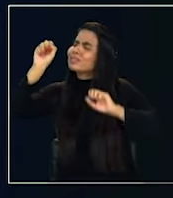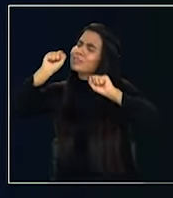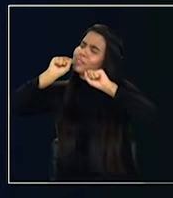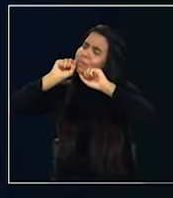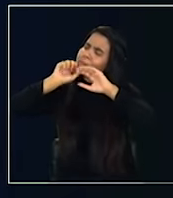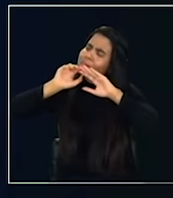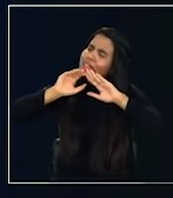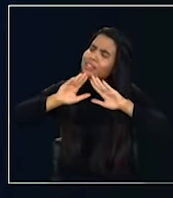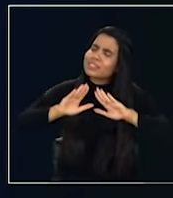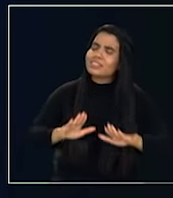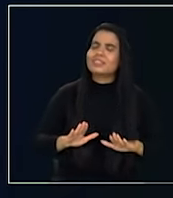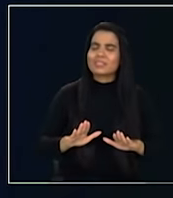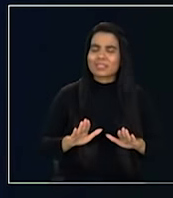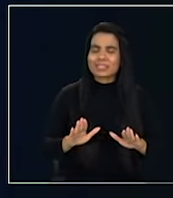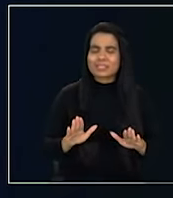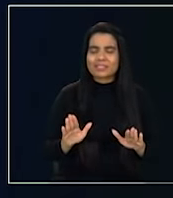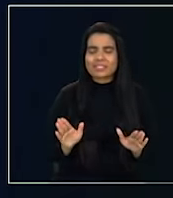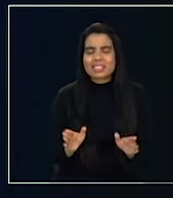luz.